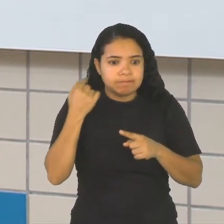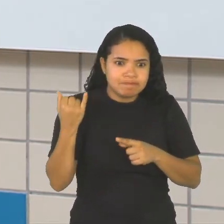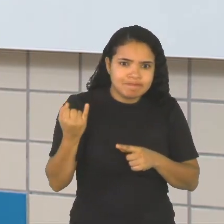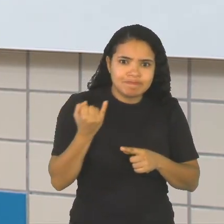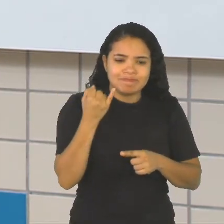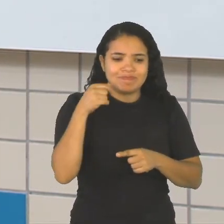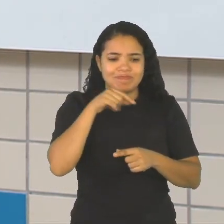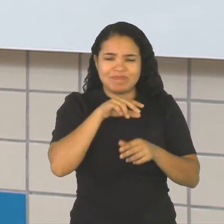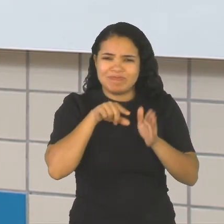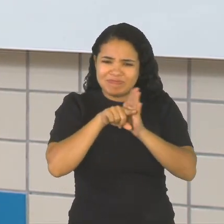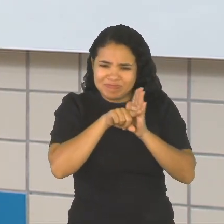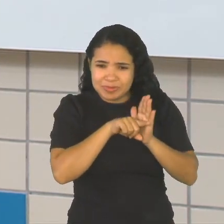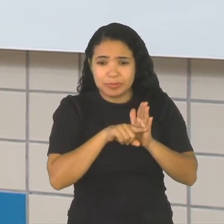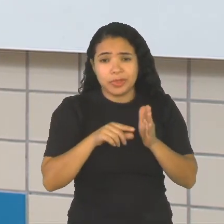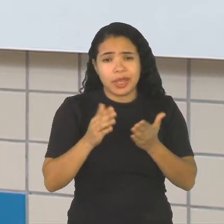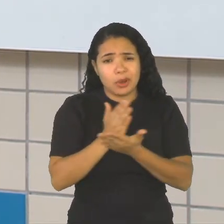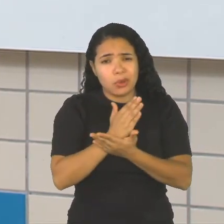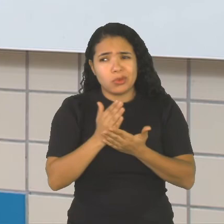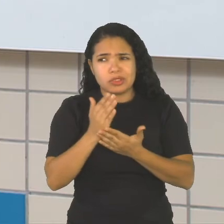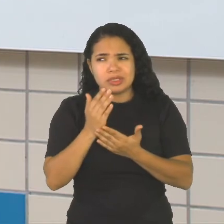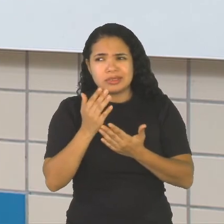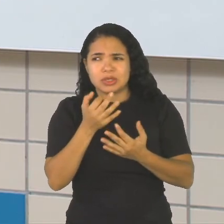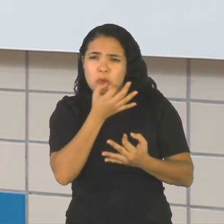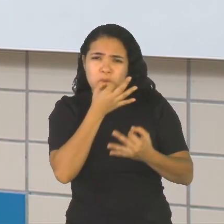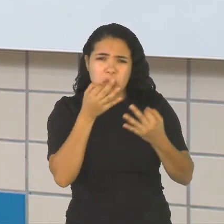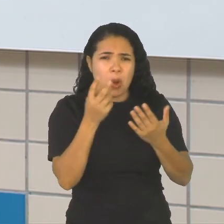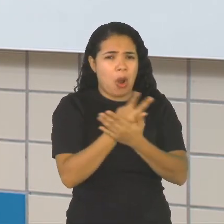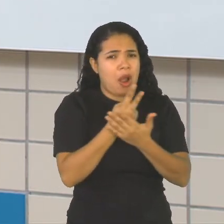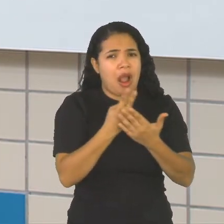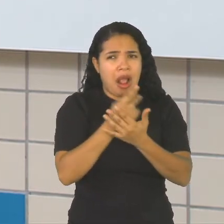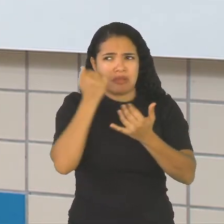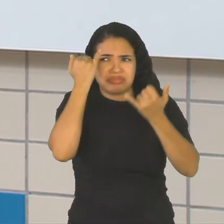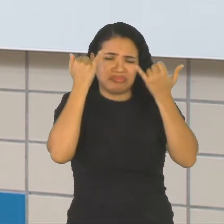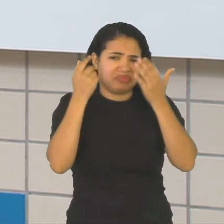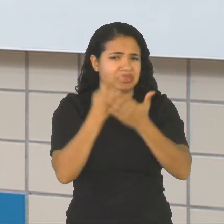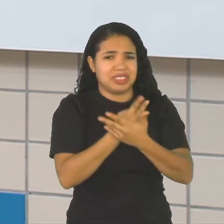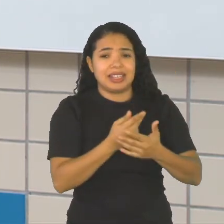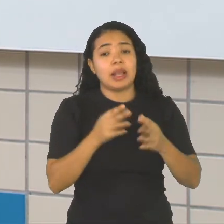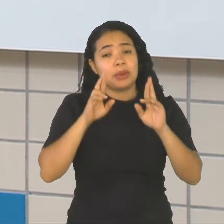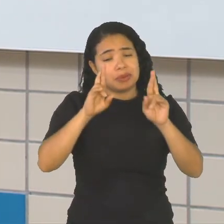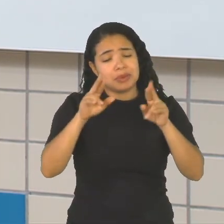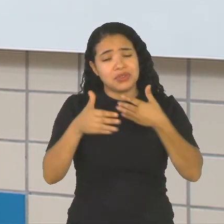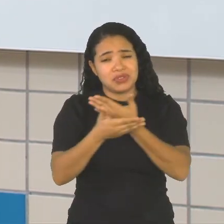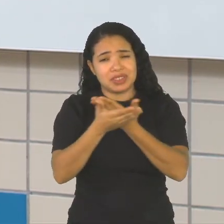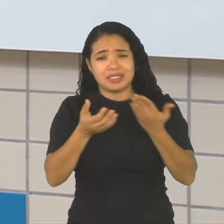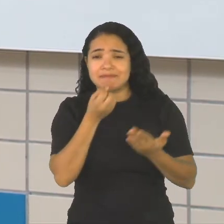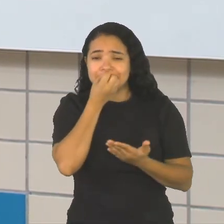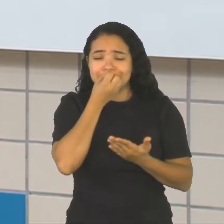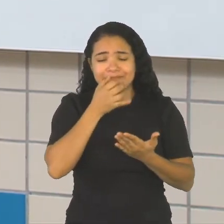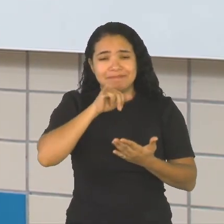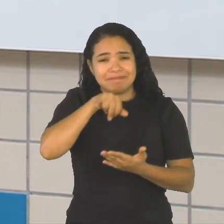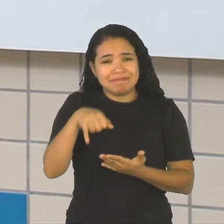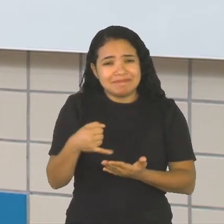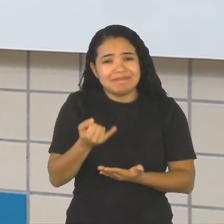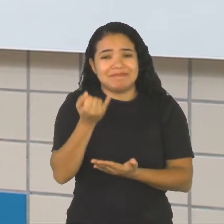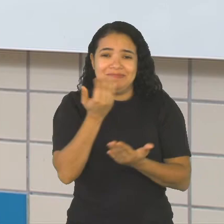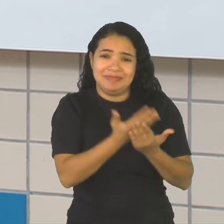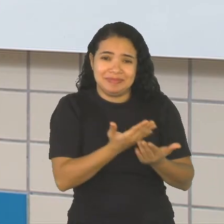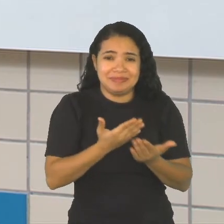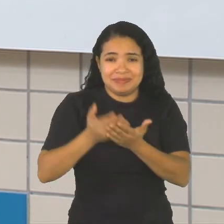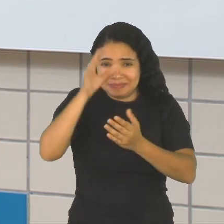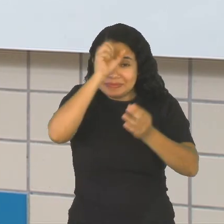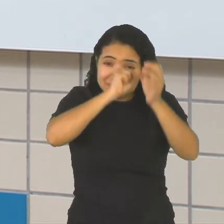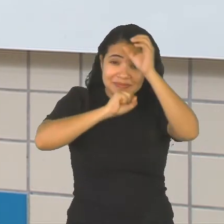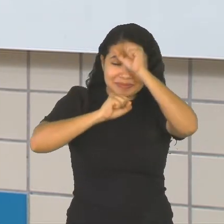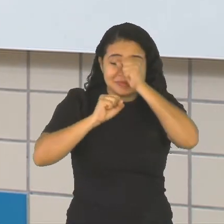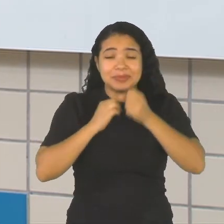ideias errôneas que nós temos sobre eles. Eu espero que vocês tenham tido um bom proveito da aula, tenham gostado da aula,